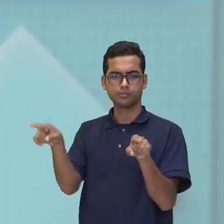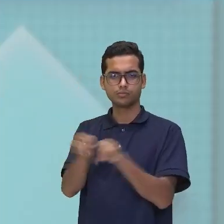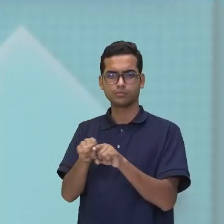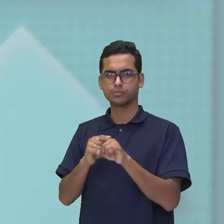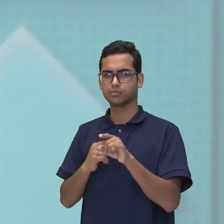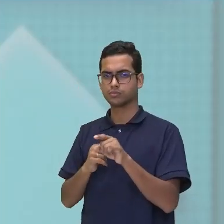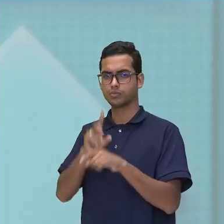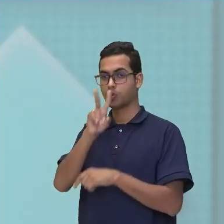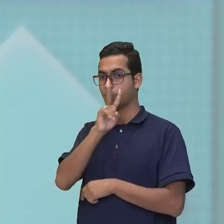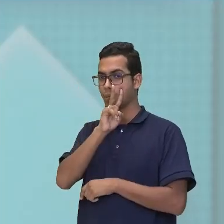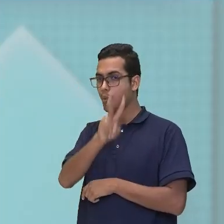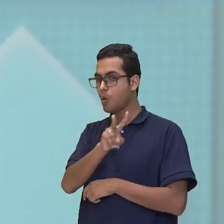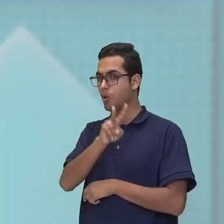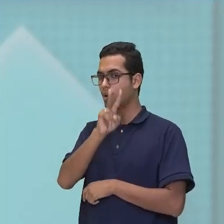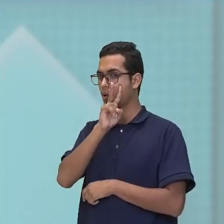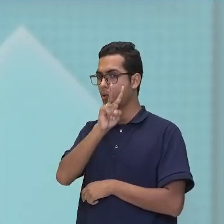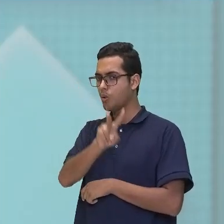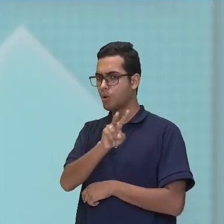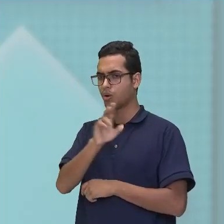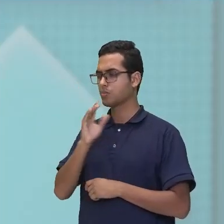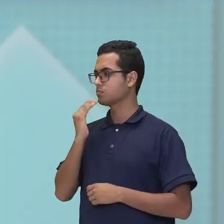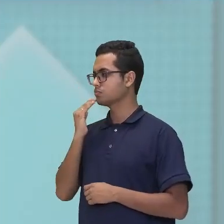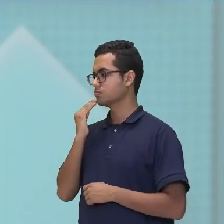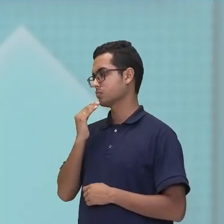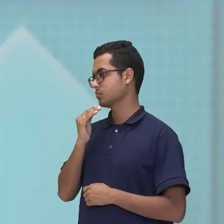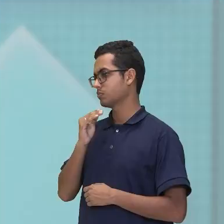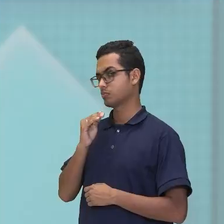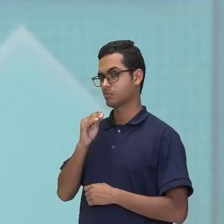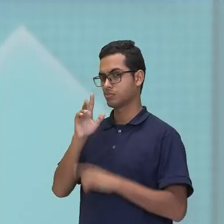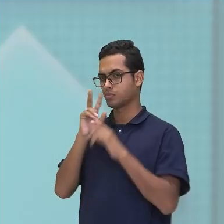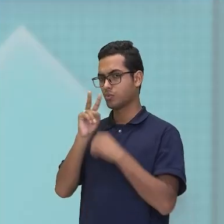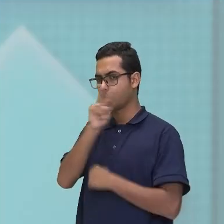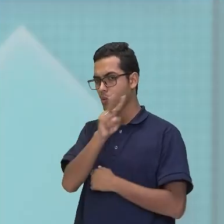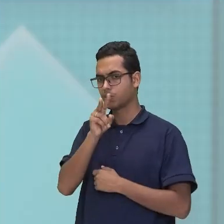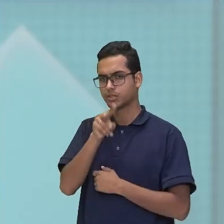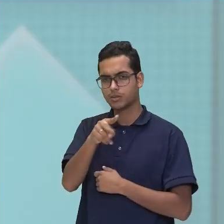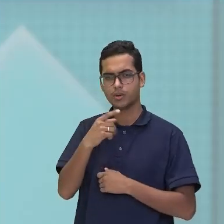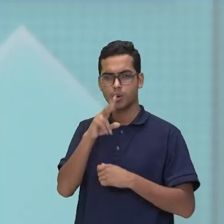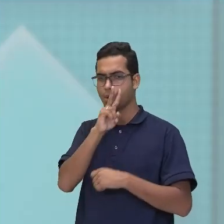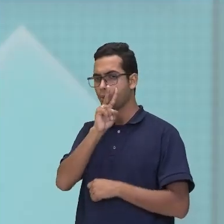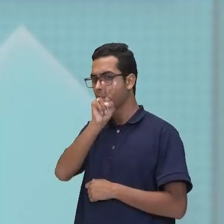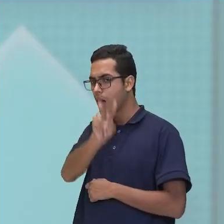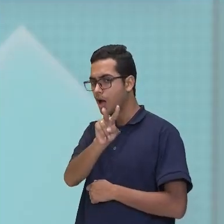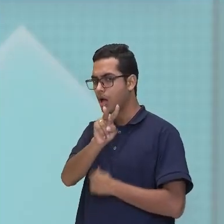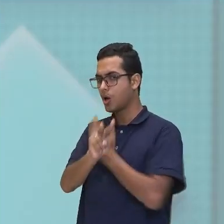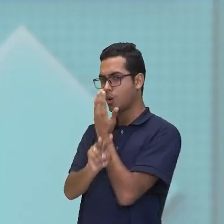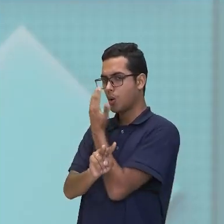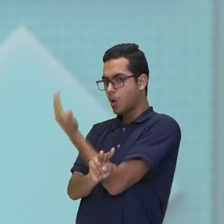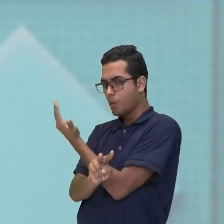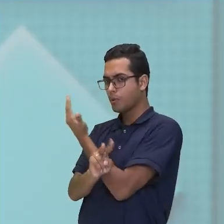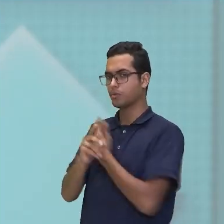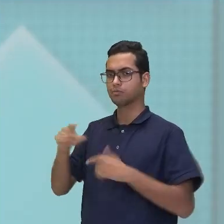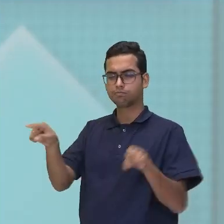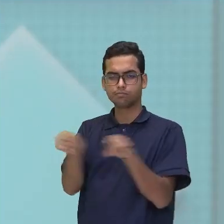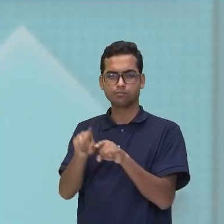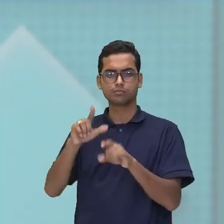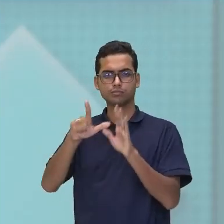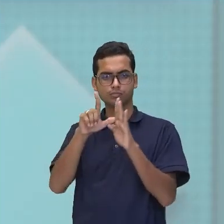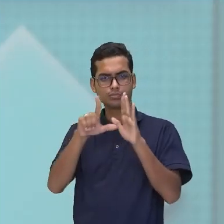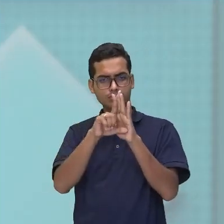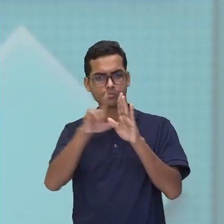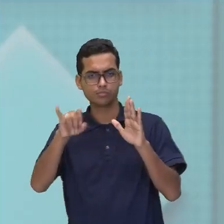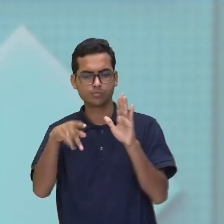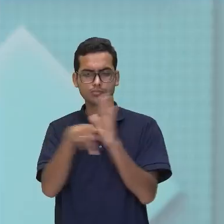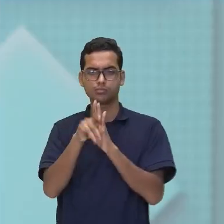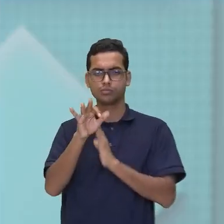o olhar está frontal para o espectador. Tá? Então, a lei da frontalidade. Então, eles não